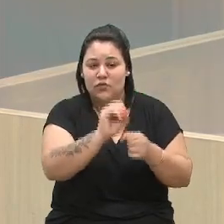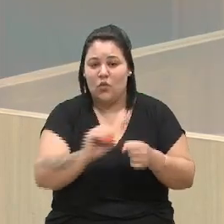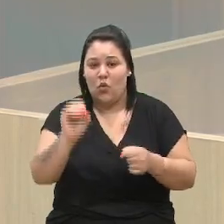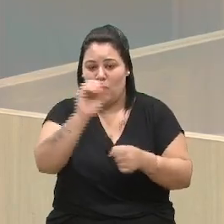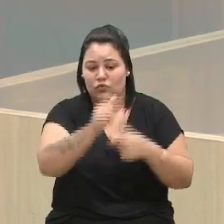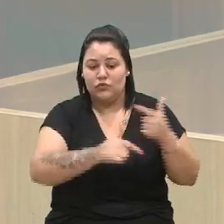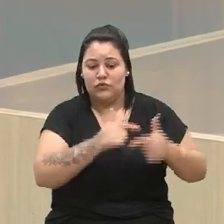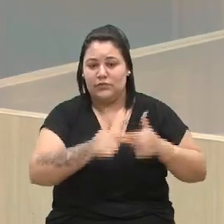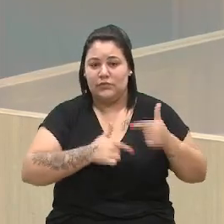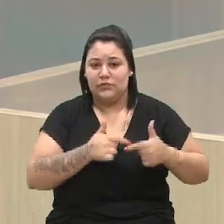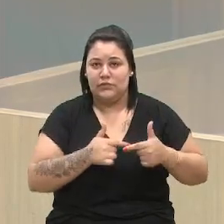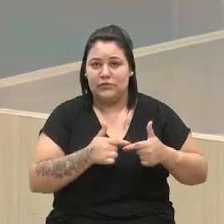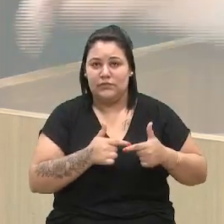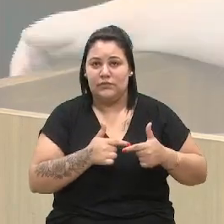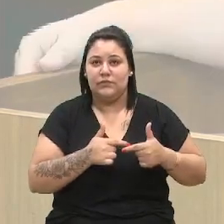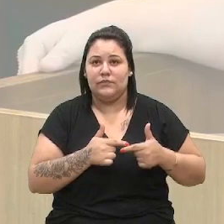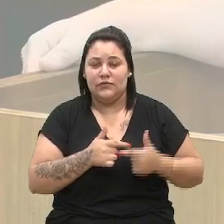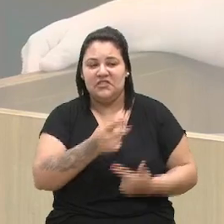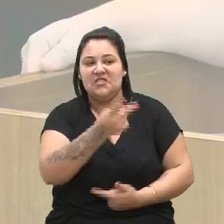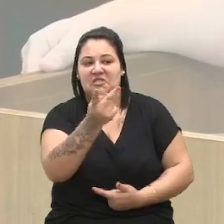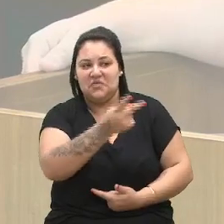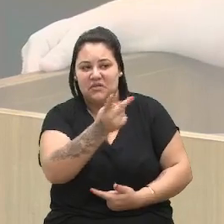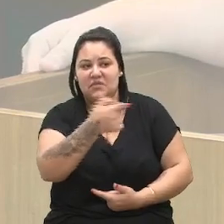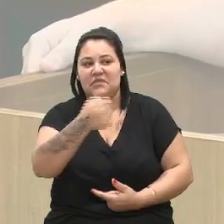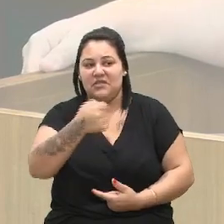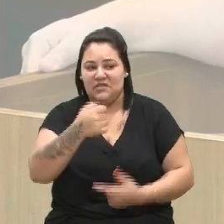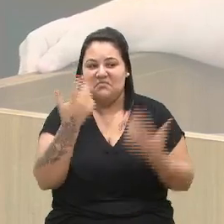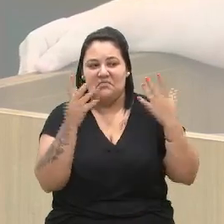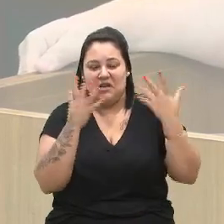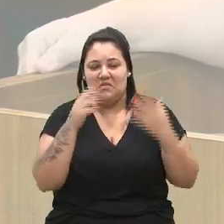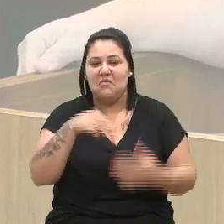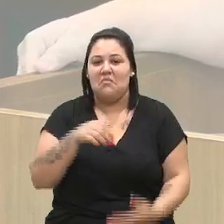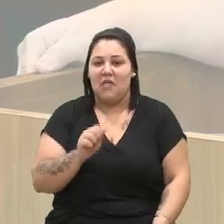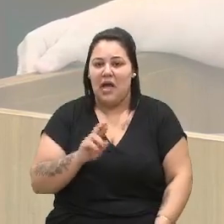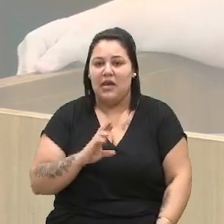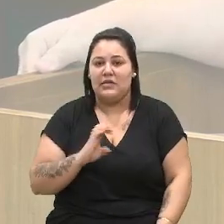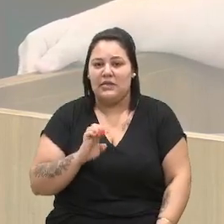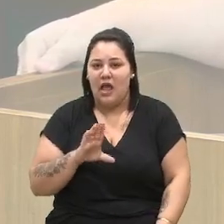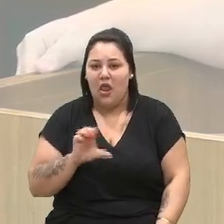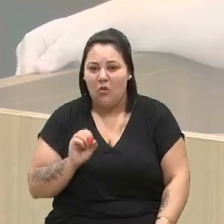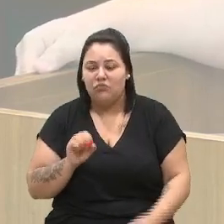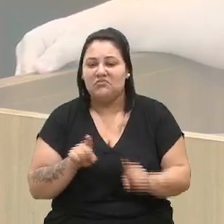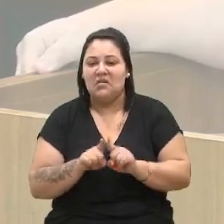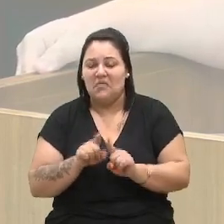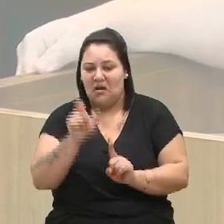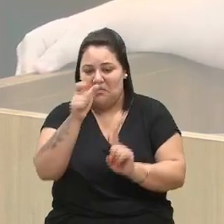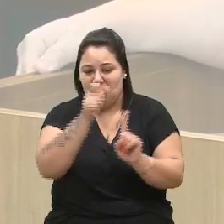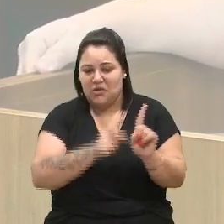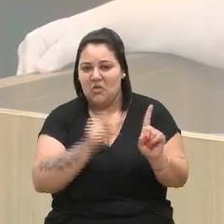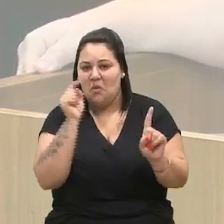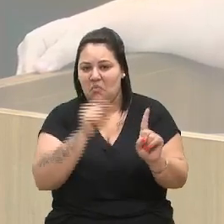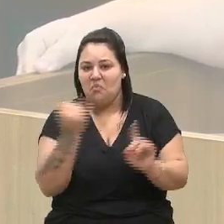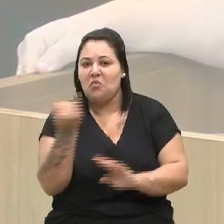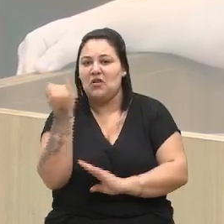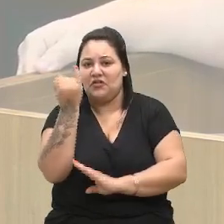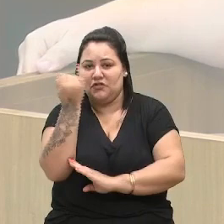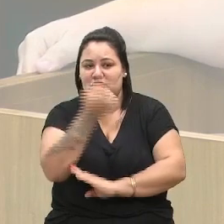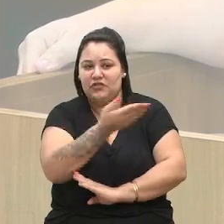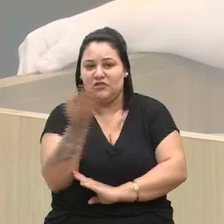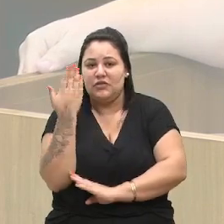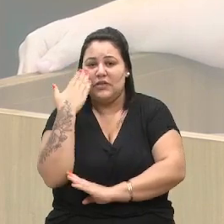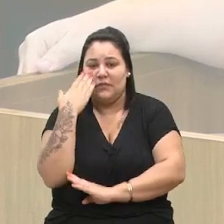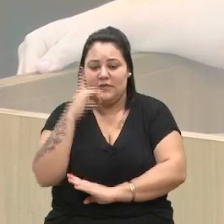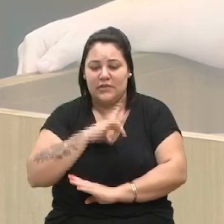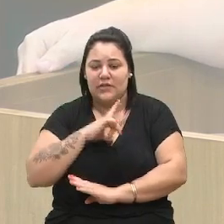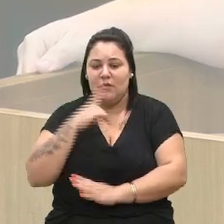Olha, vocês dois lá também tem que elogiar o Marcelo, que é uma grande pessoa, e a gente sabe do comprometimento que vocês têm com a